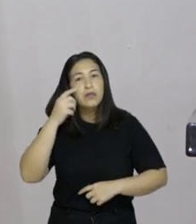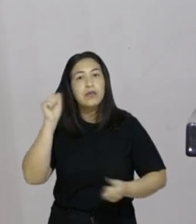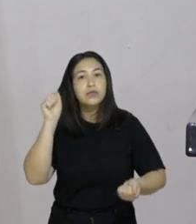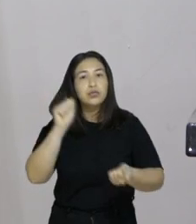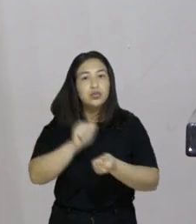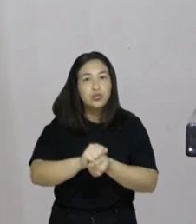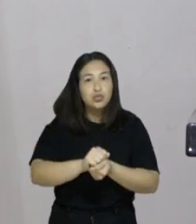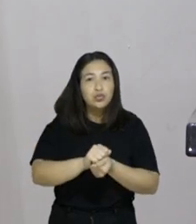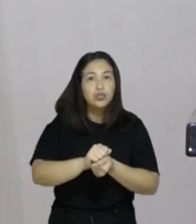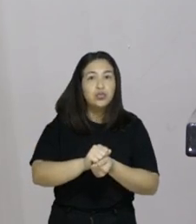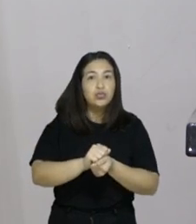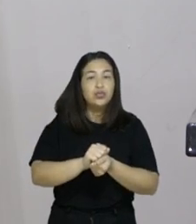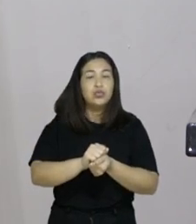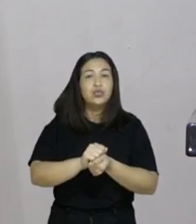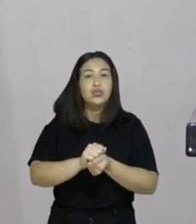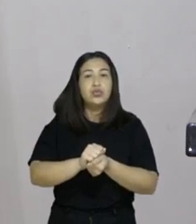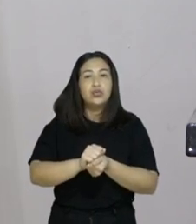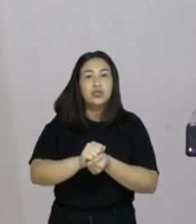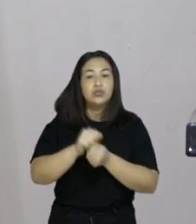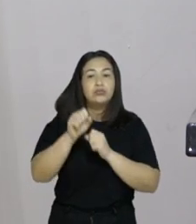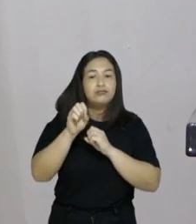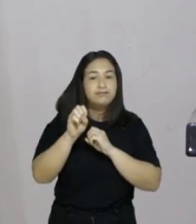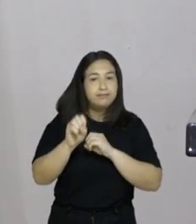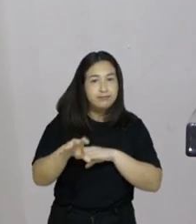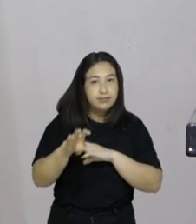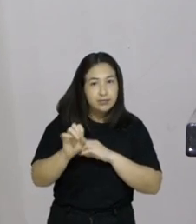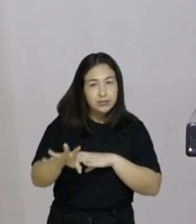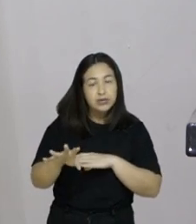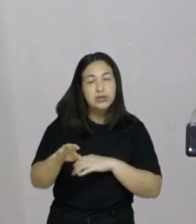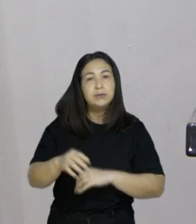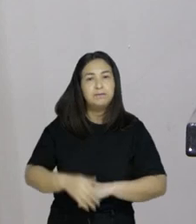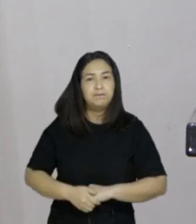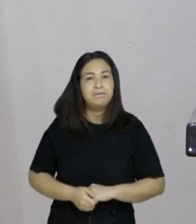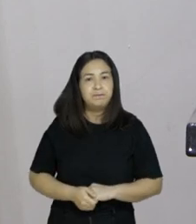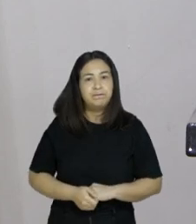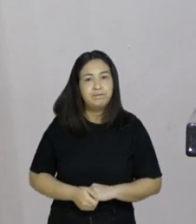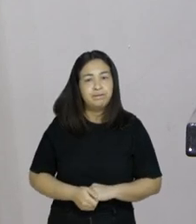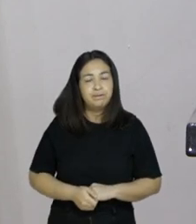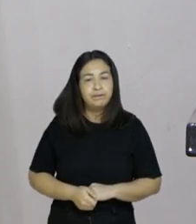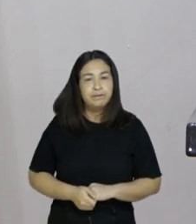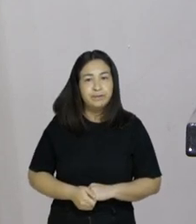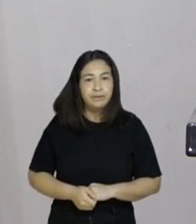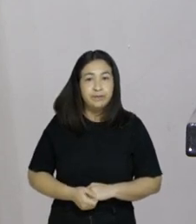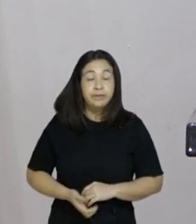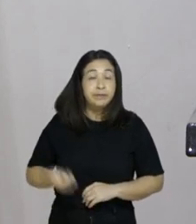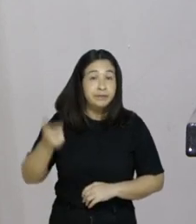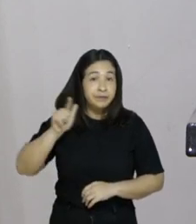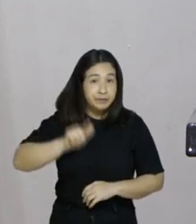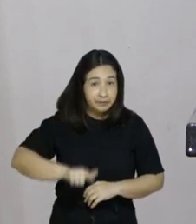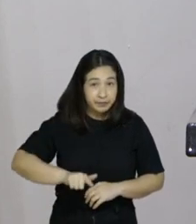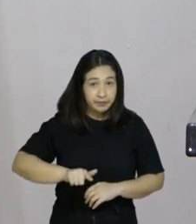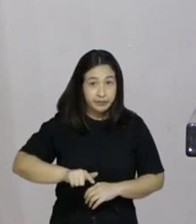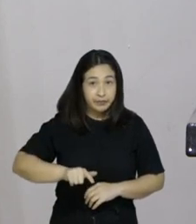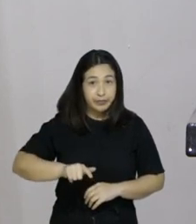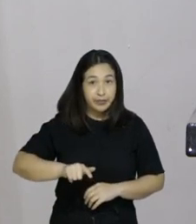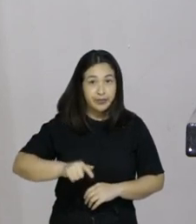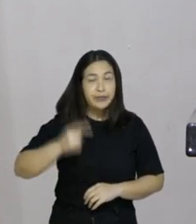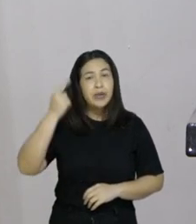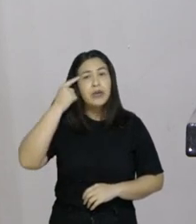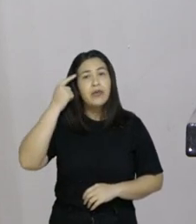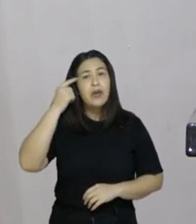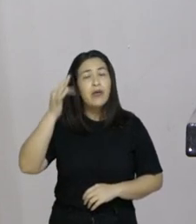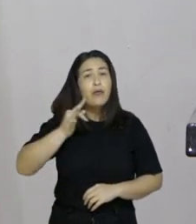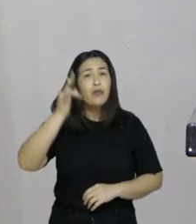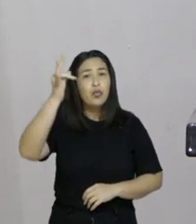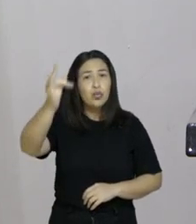viés multidisciplinar. Além disso, também estipulamos a previsão de que, nos